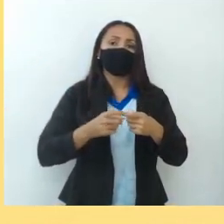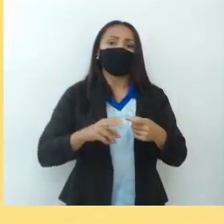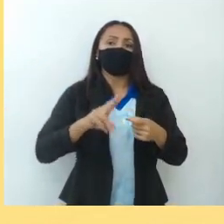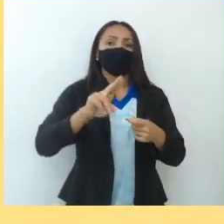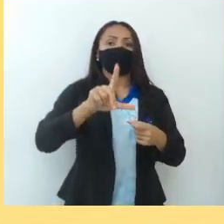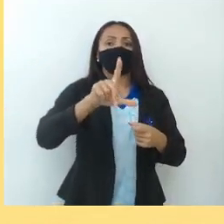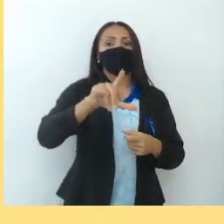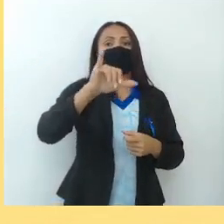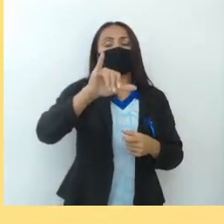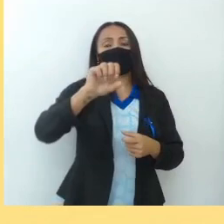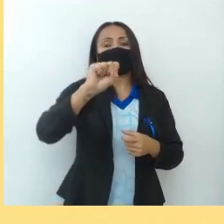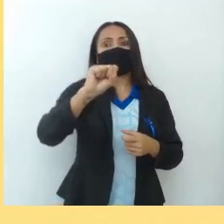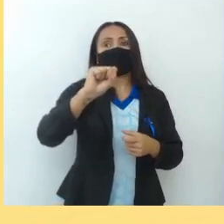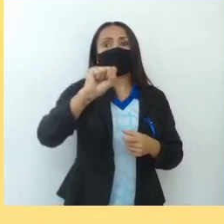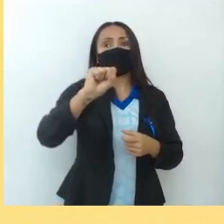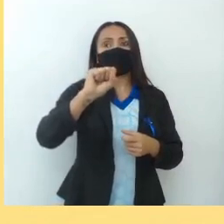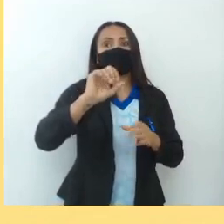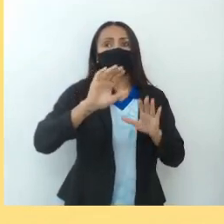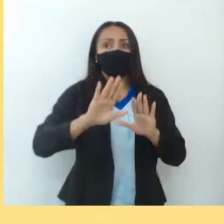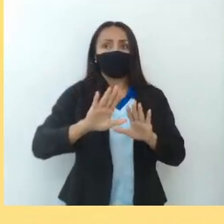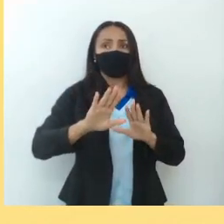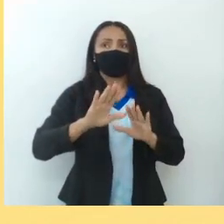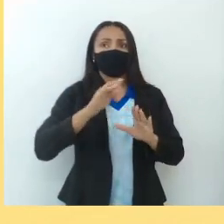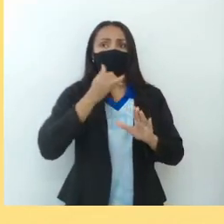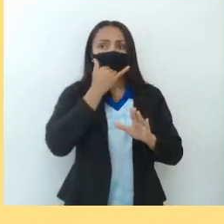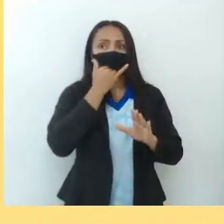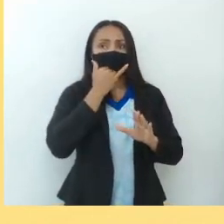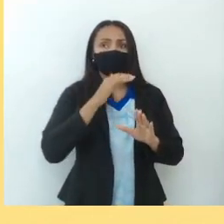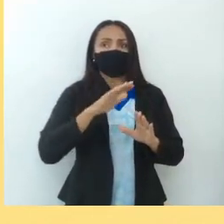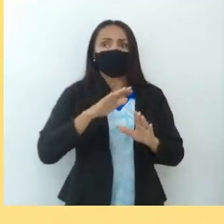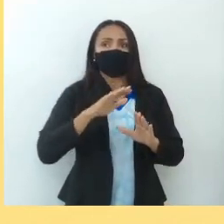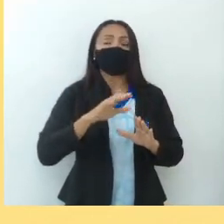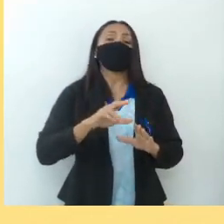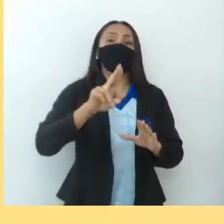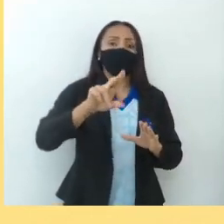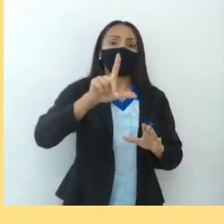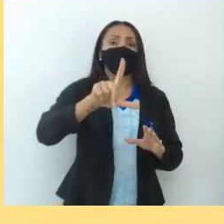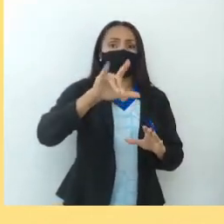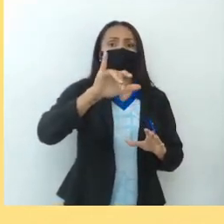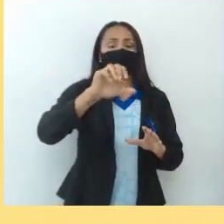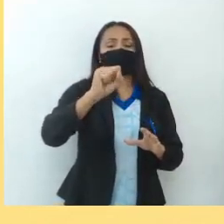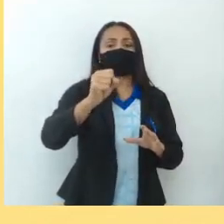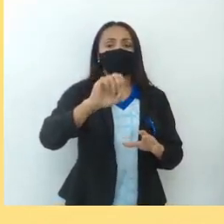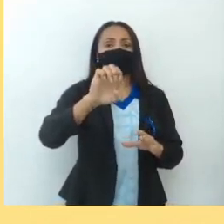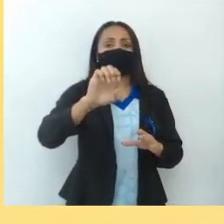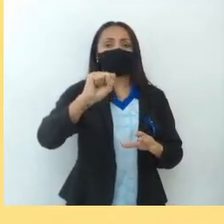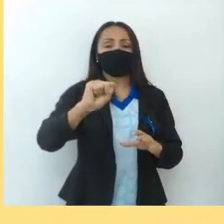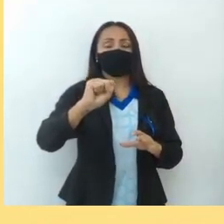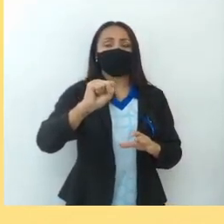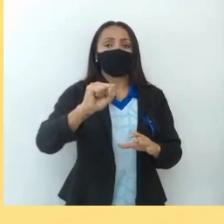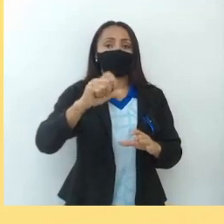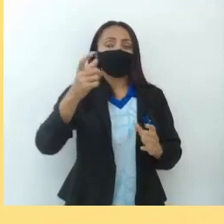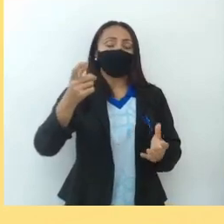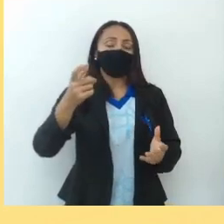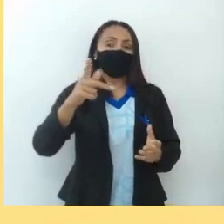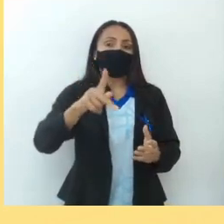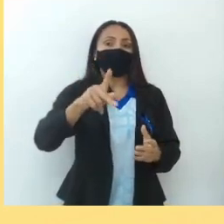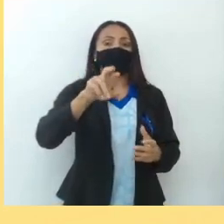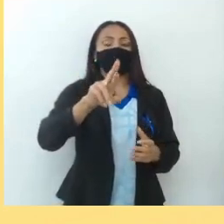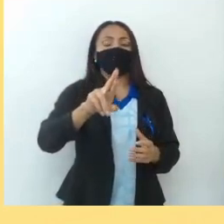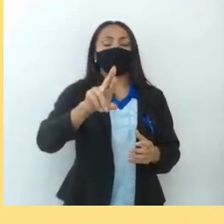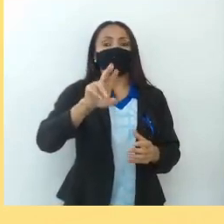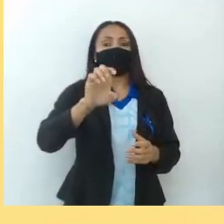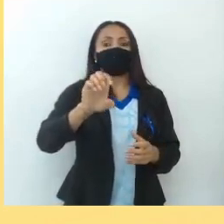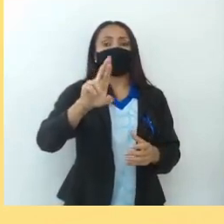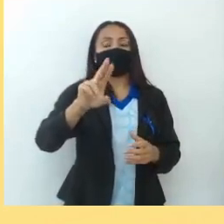Pernambucano. Aliás, minto eu, perdão, pessoal. É o Ulisses Pernambucano mesmo. Sim, eu confundi com o Liceu de Artes e Ofícios, que daqui a